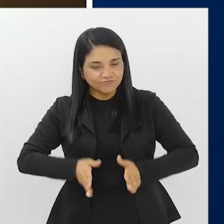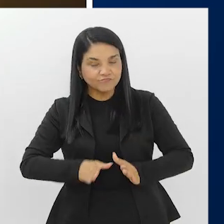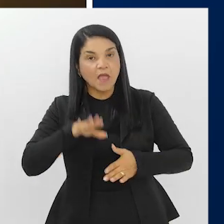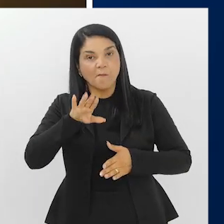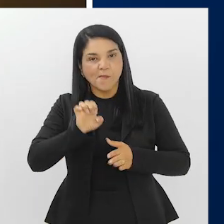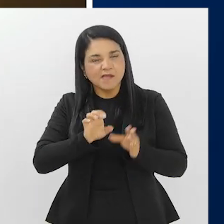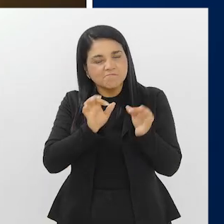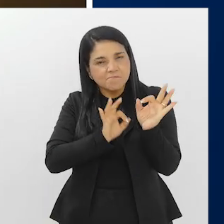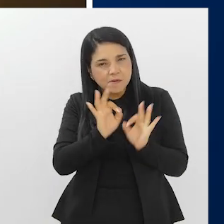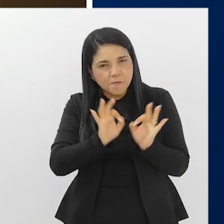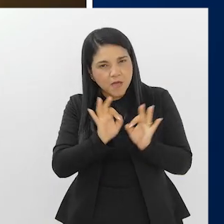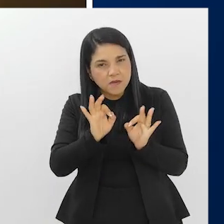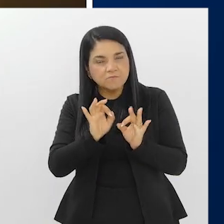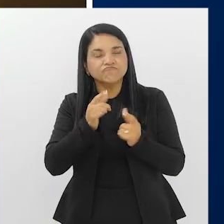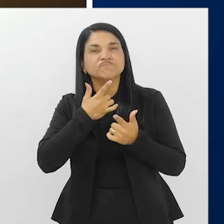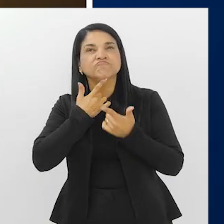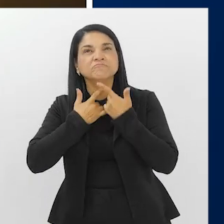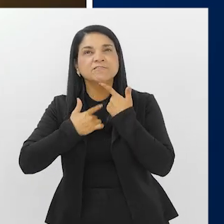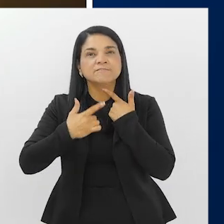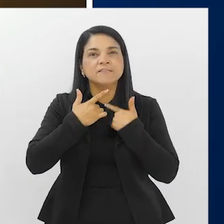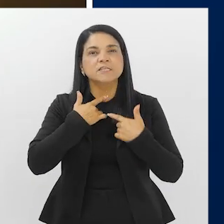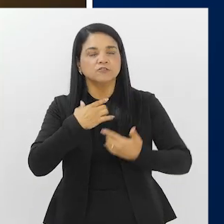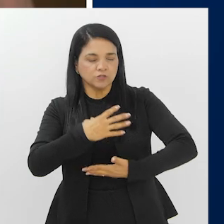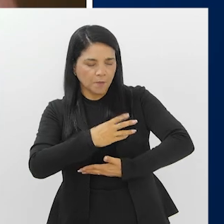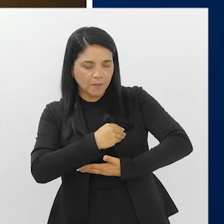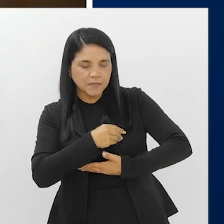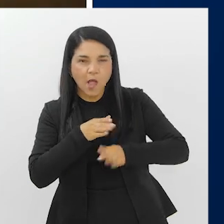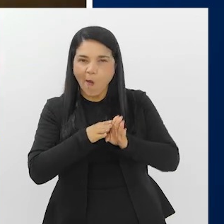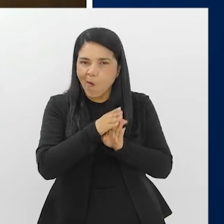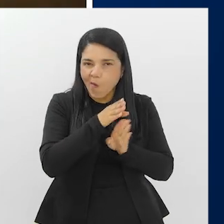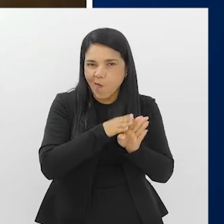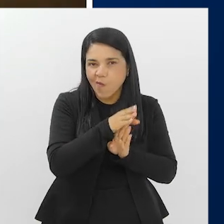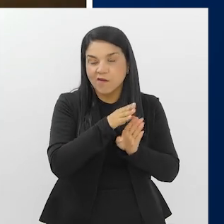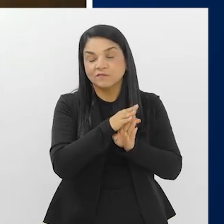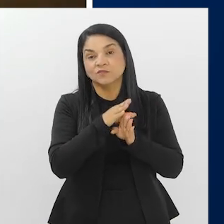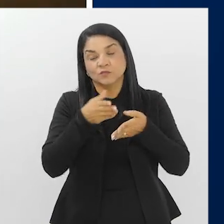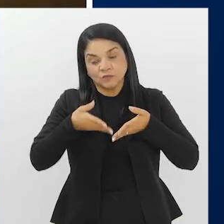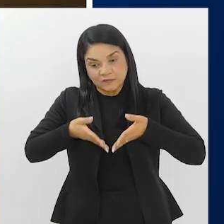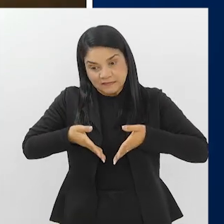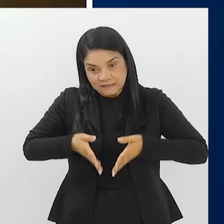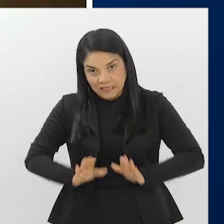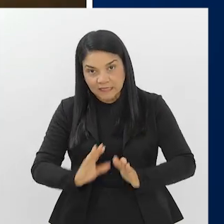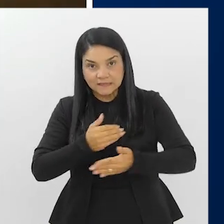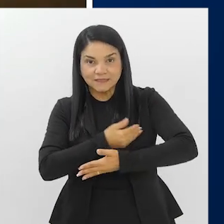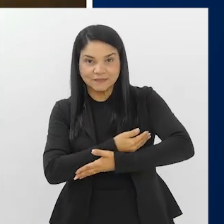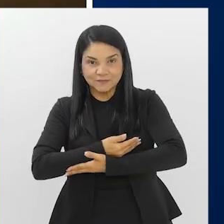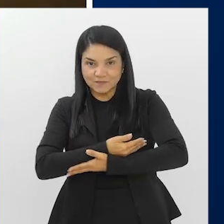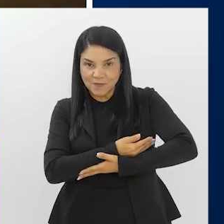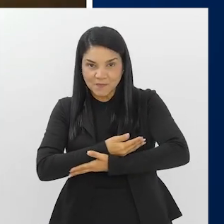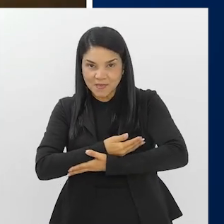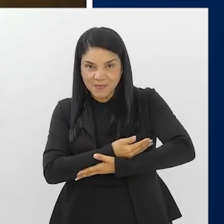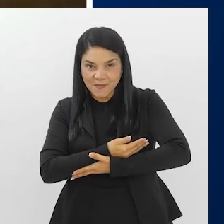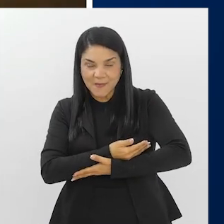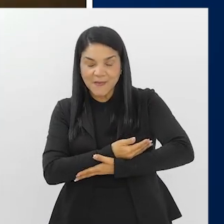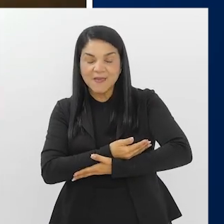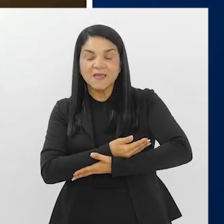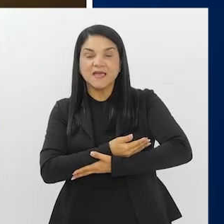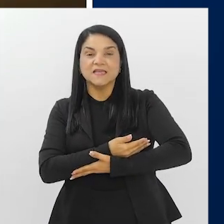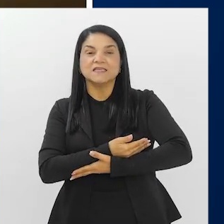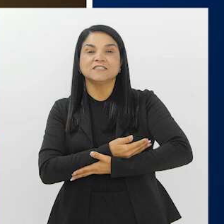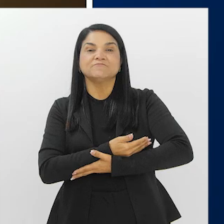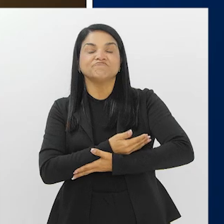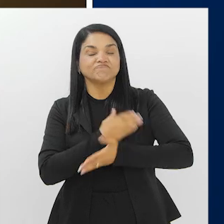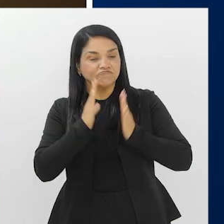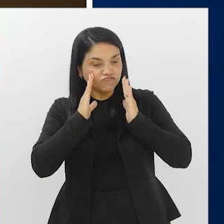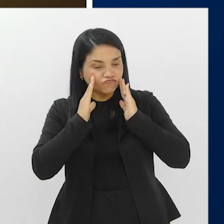preparando, com a mãe tendo o desejo ali de amamentar. E quando esse bebê nasce, é o que a gente chama de livre demanda, né? Essa livre